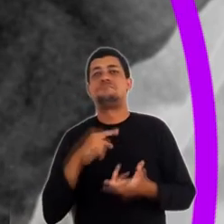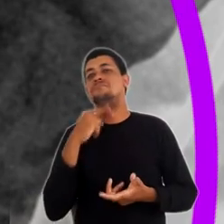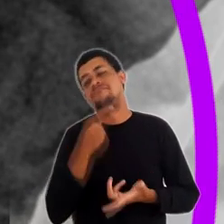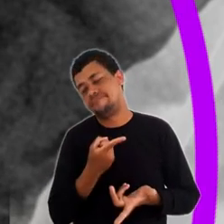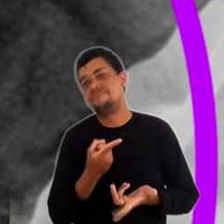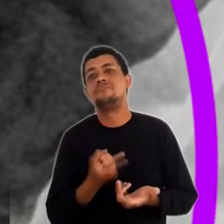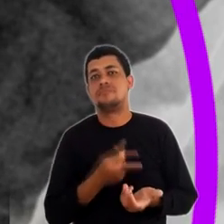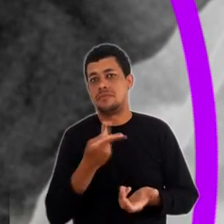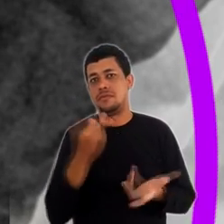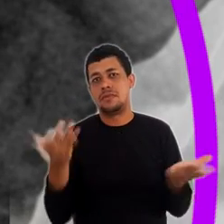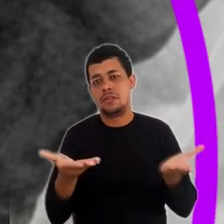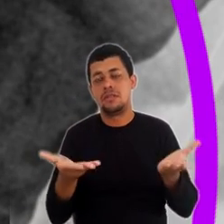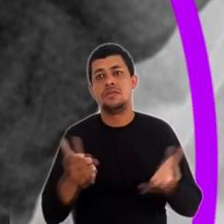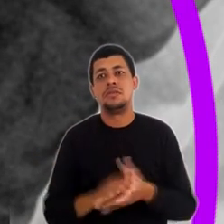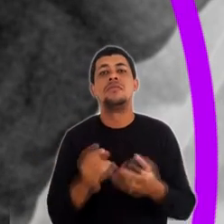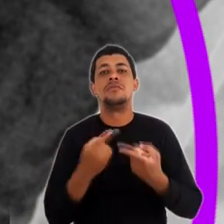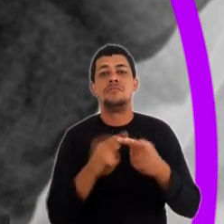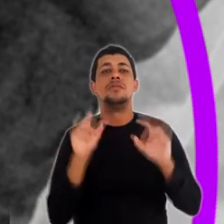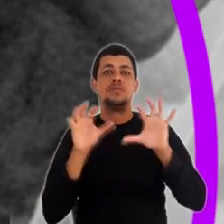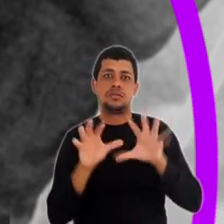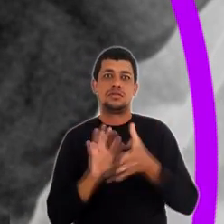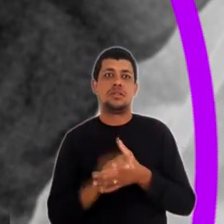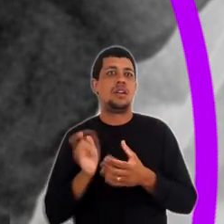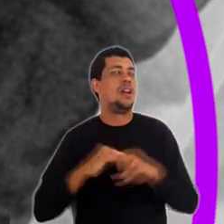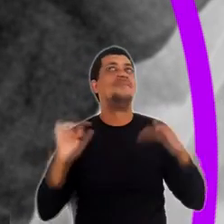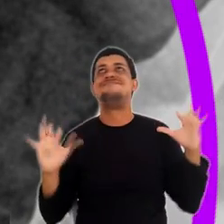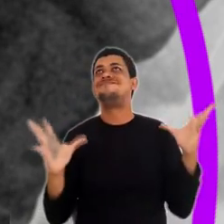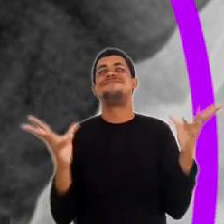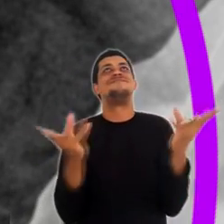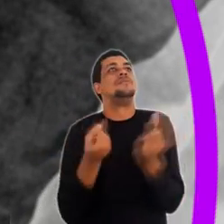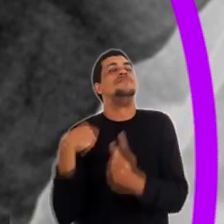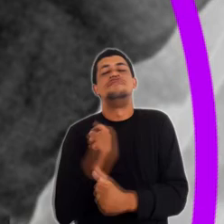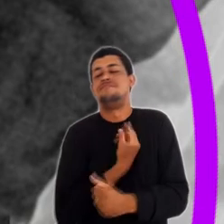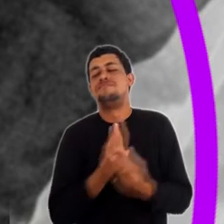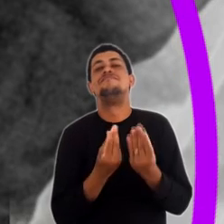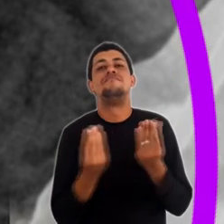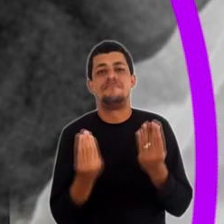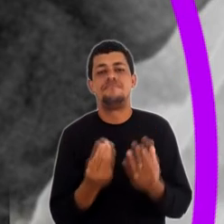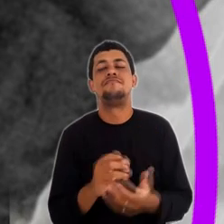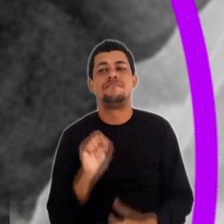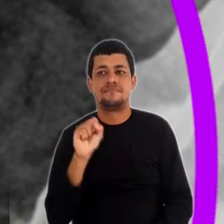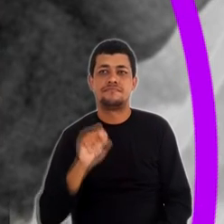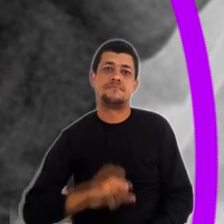aqui, né, mas de qualquer forma é isso, é bem grandioso pra gente, assim.